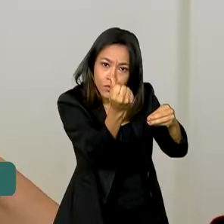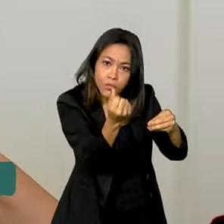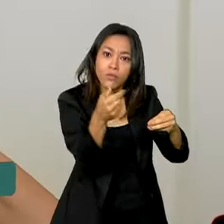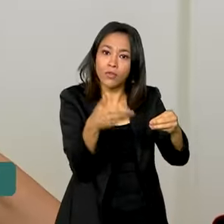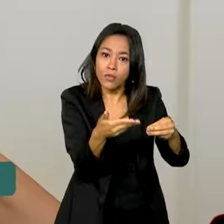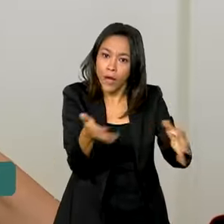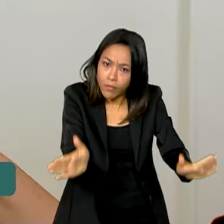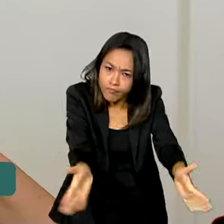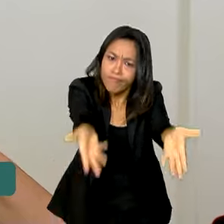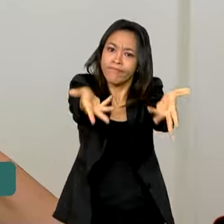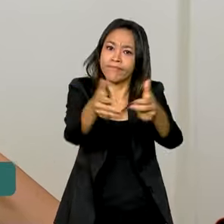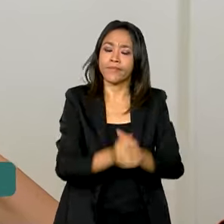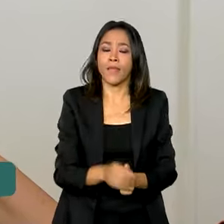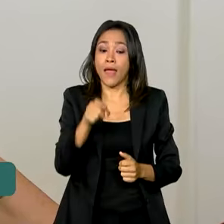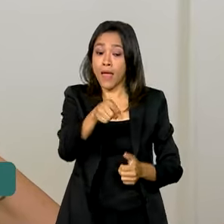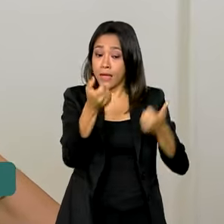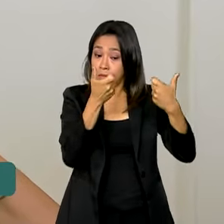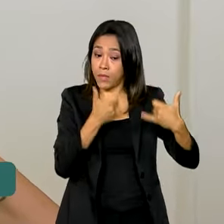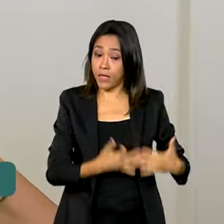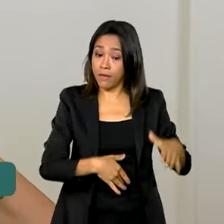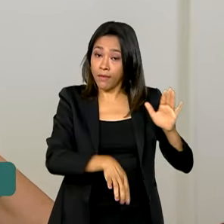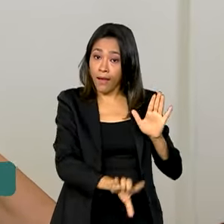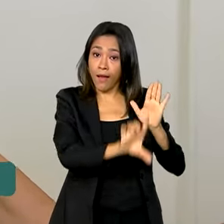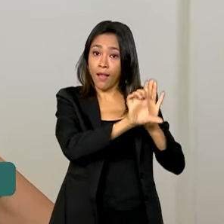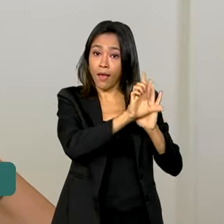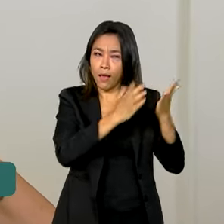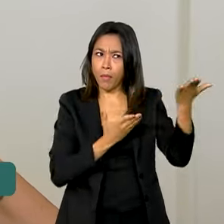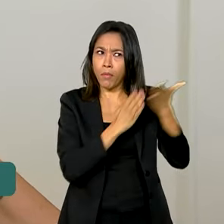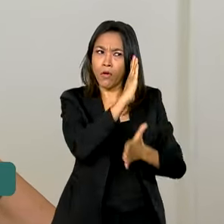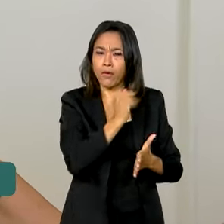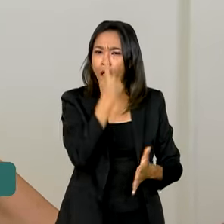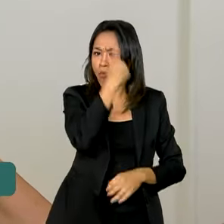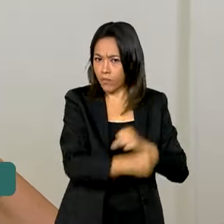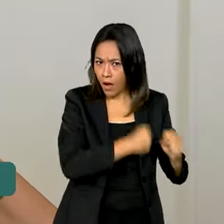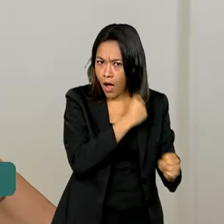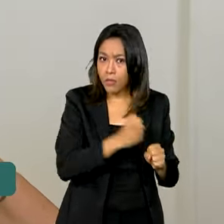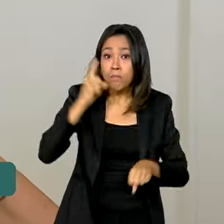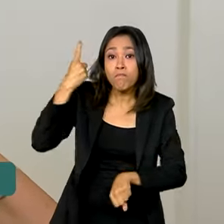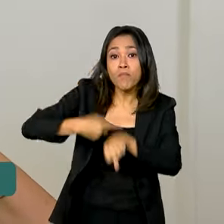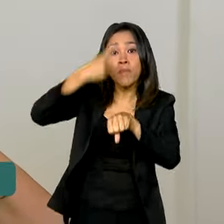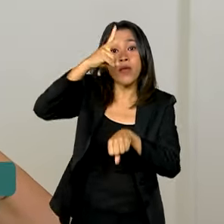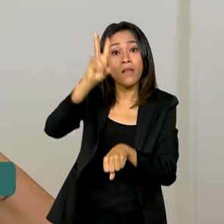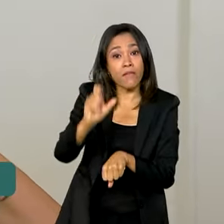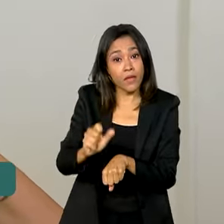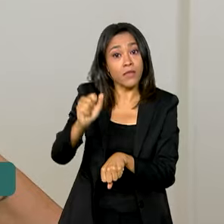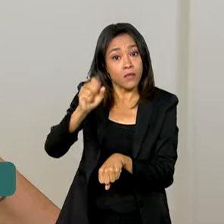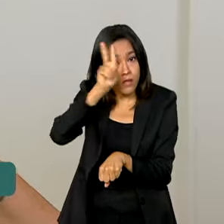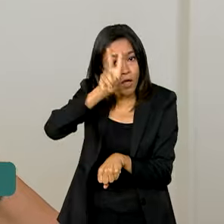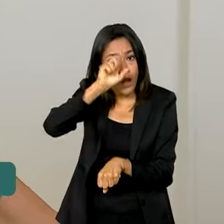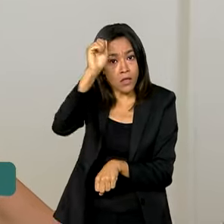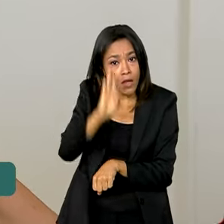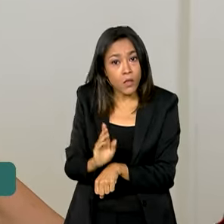O grande diferencial da lei aprovada há um ano é que, pela primeira vez na história do Brasil, foi permitida